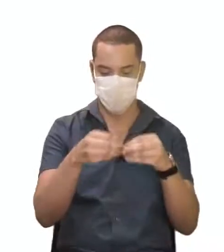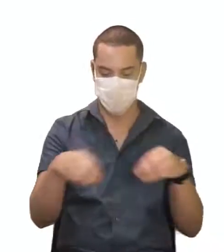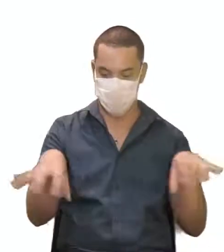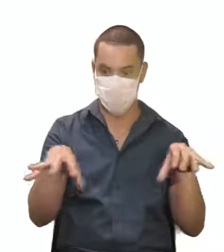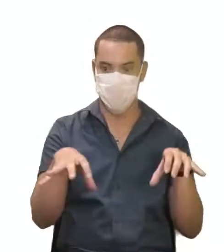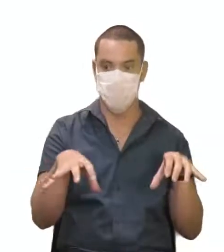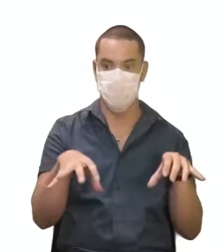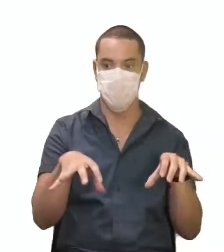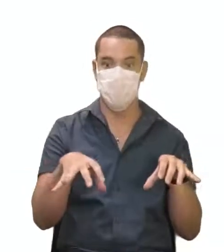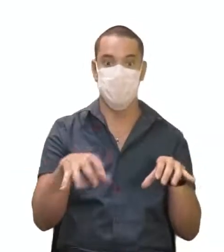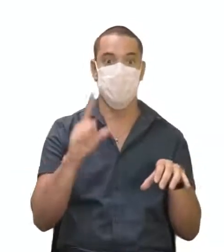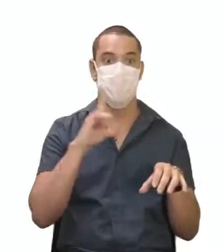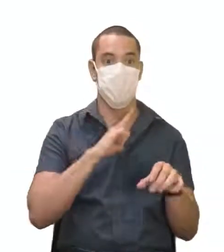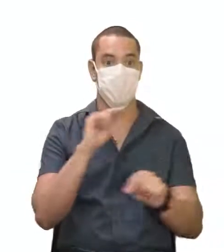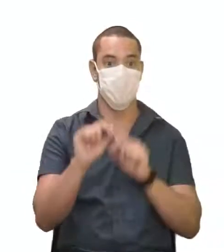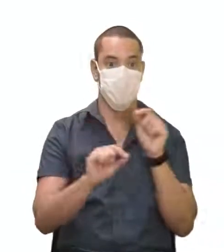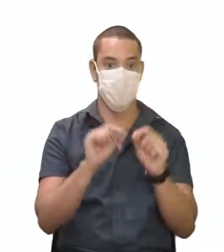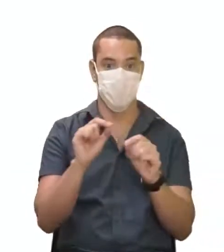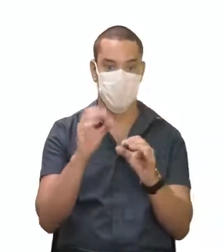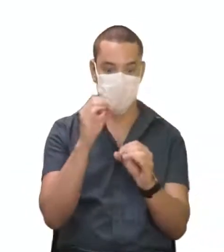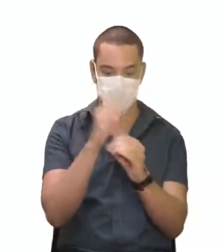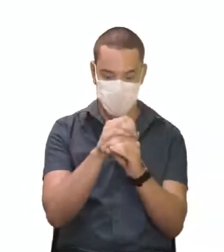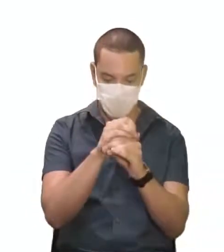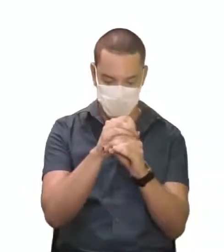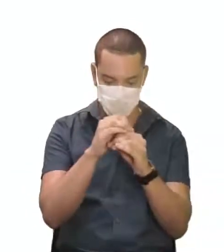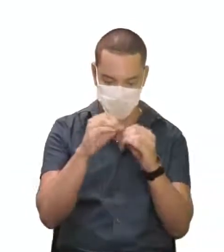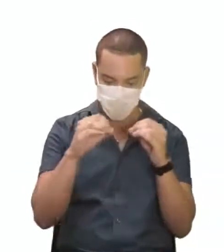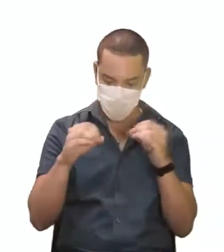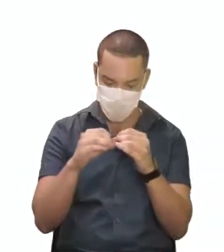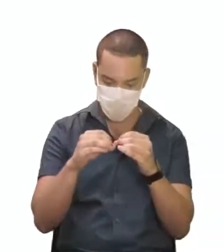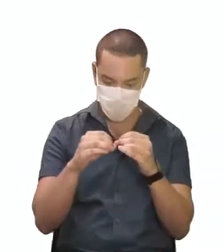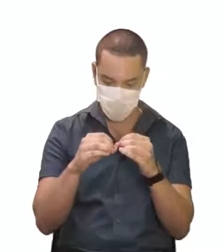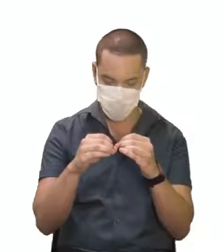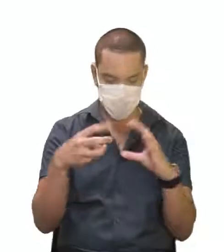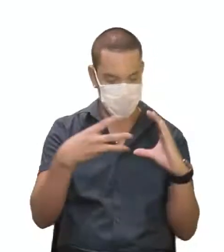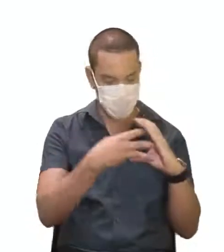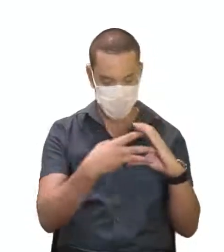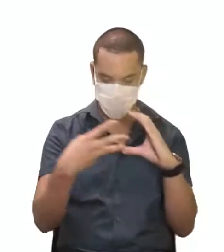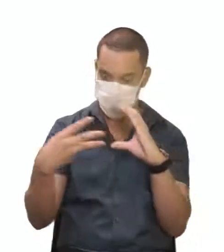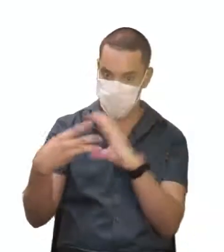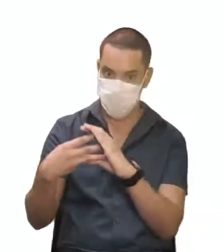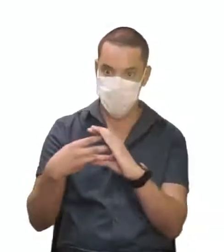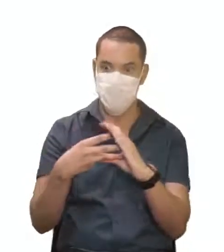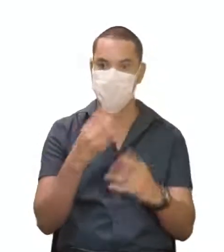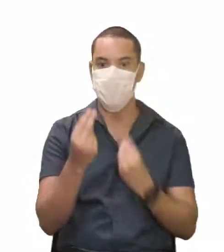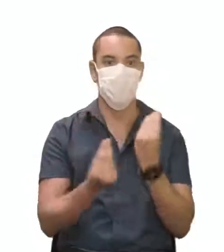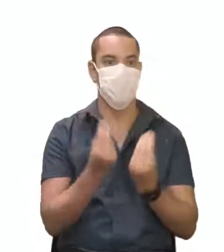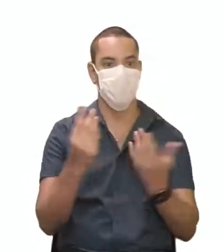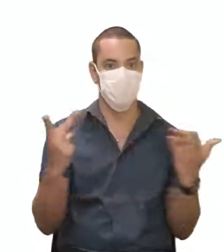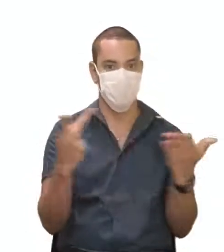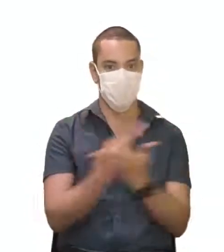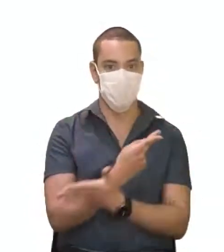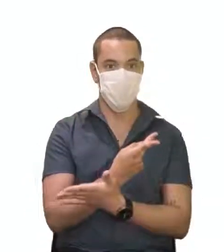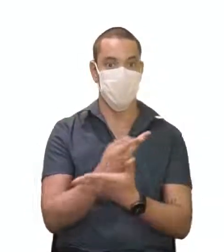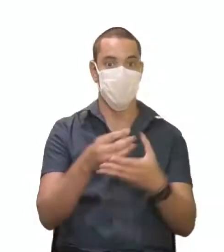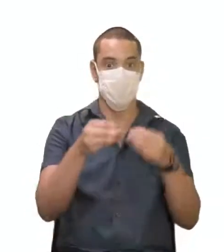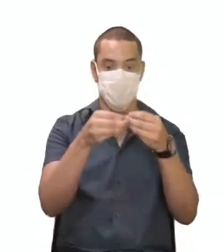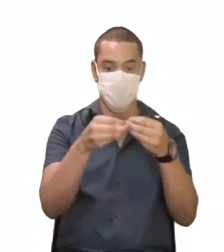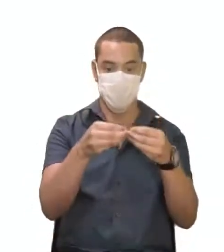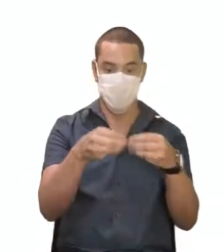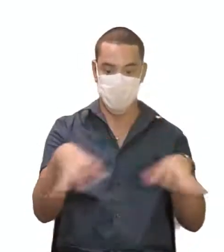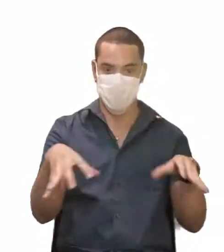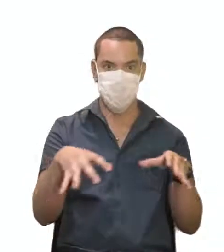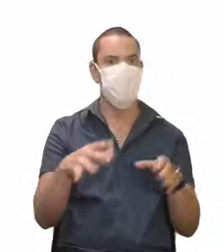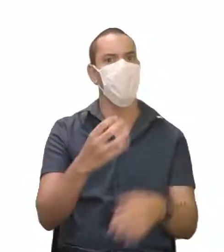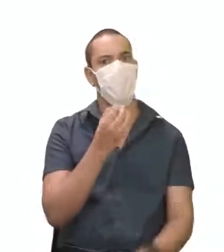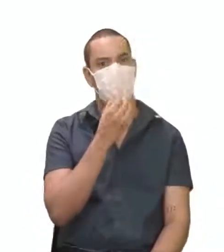a separação, né? A divisão celular. Dividir é